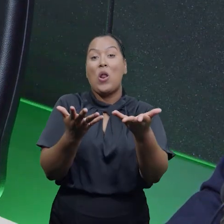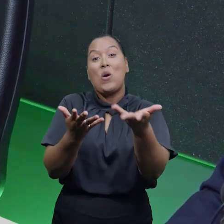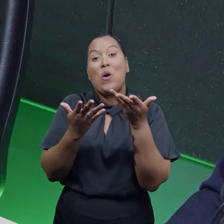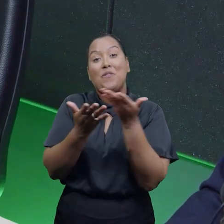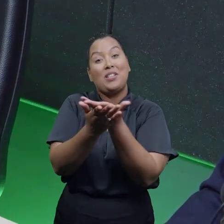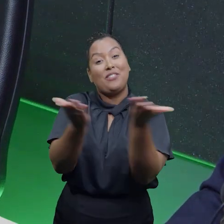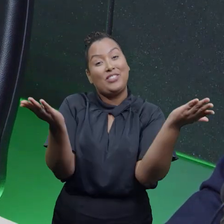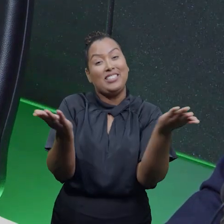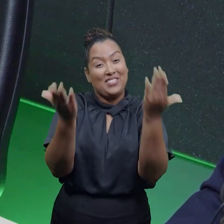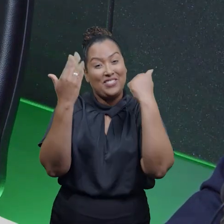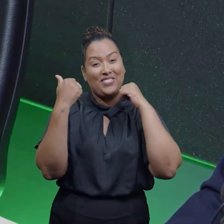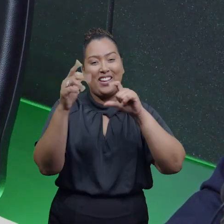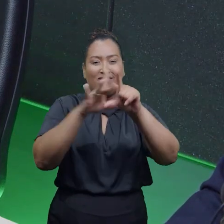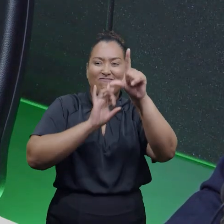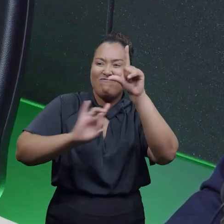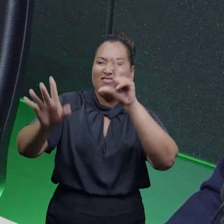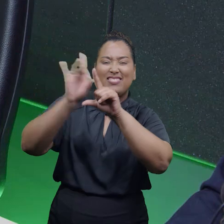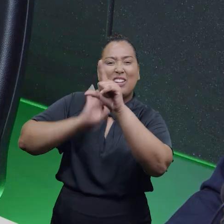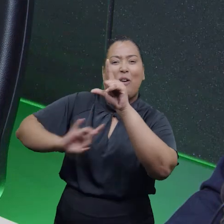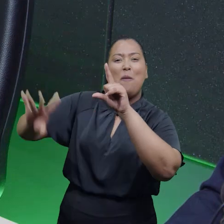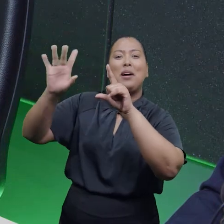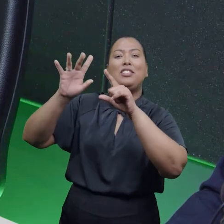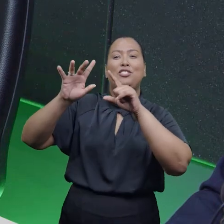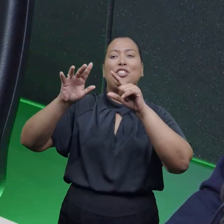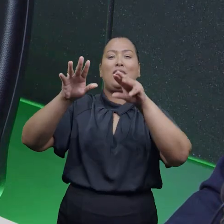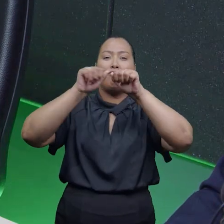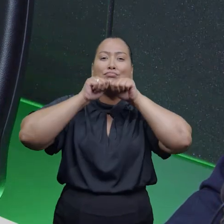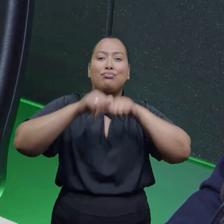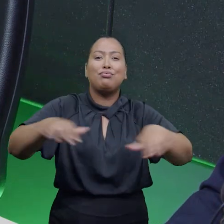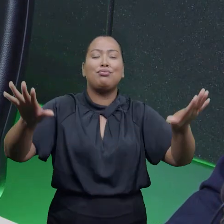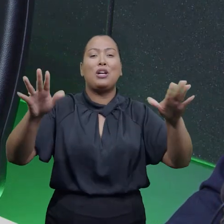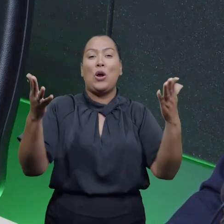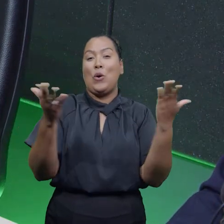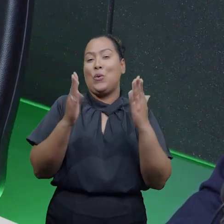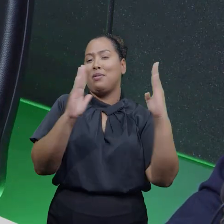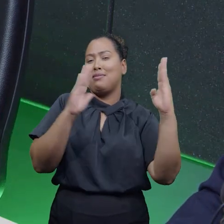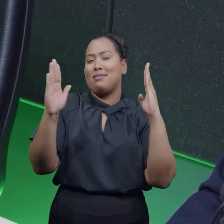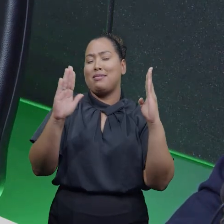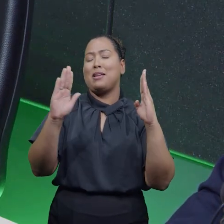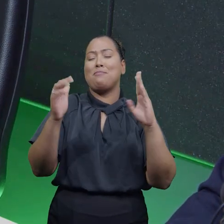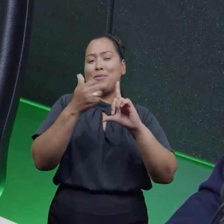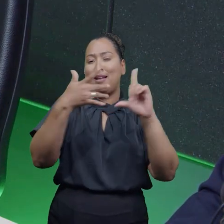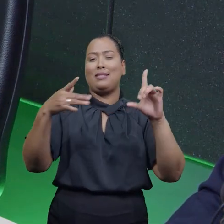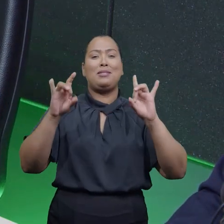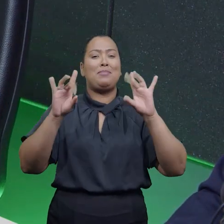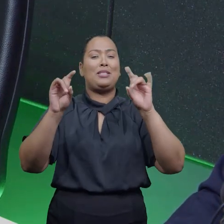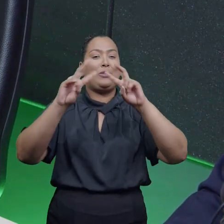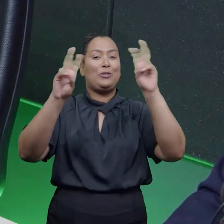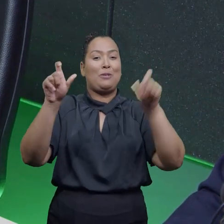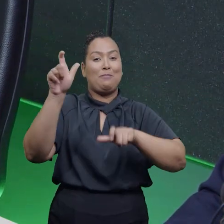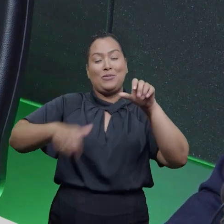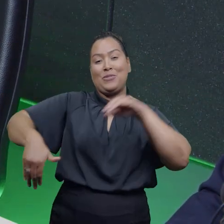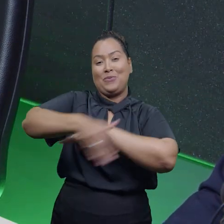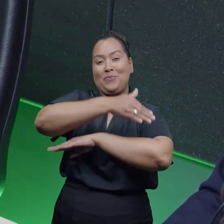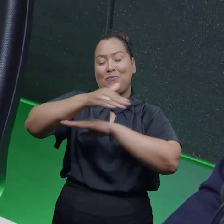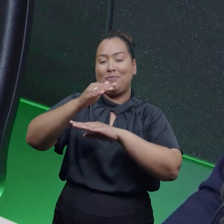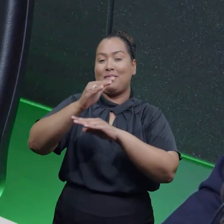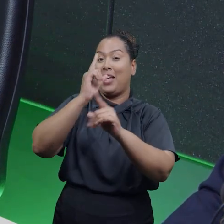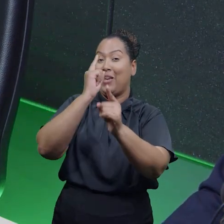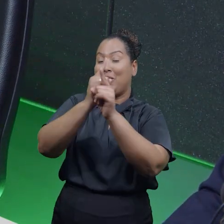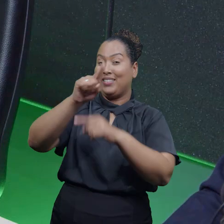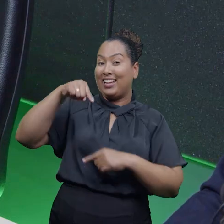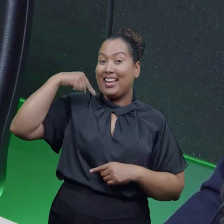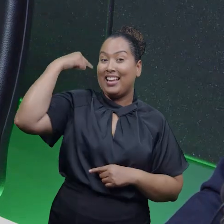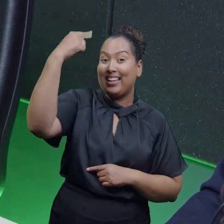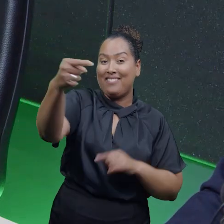134. E eu convido a todo mundo a compartilhar, indicar essa nossa temporada muito especial sobre a população em situação de rua. E